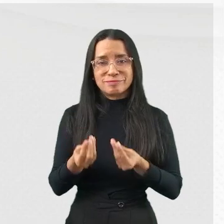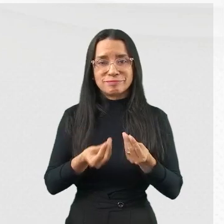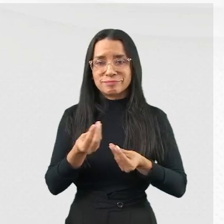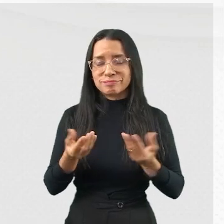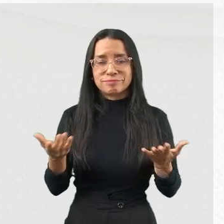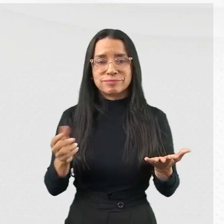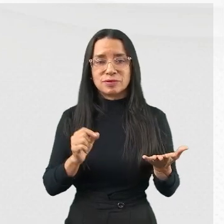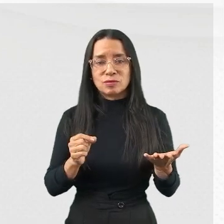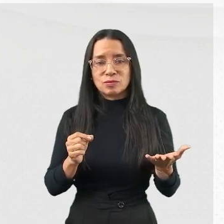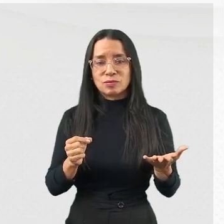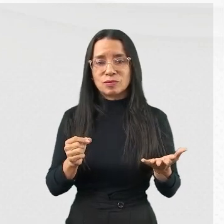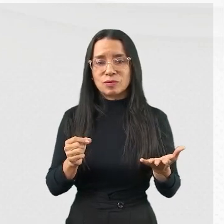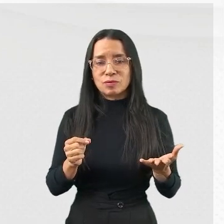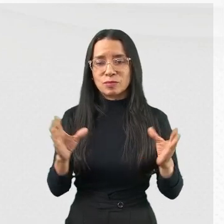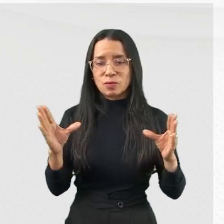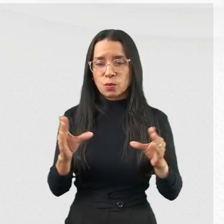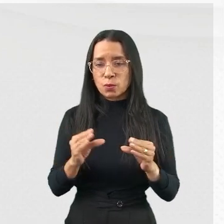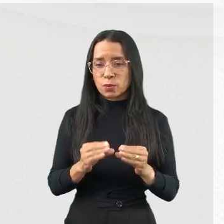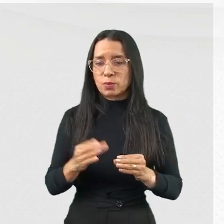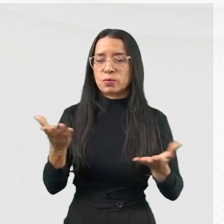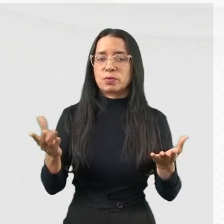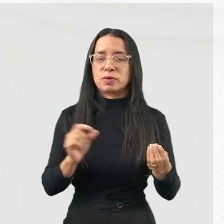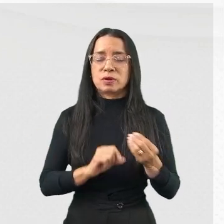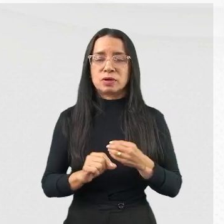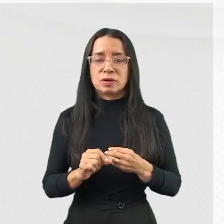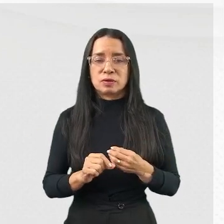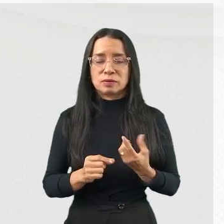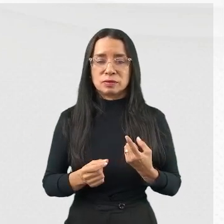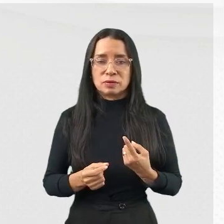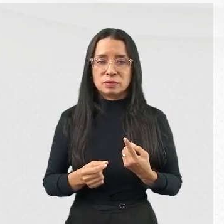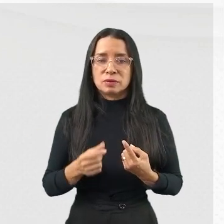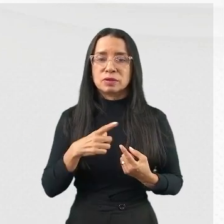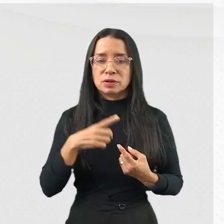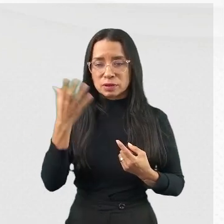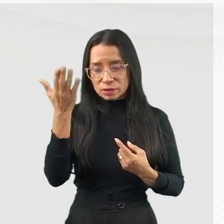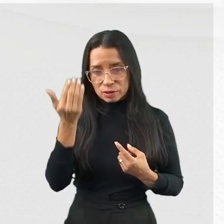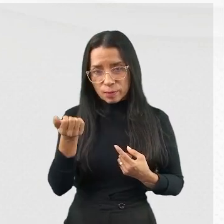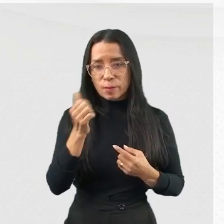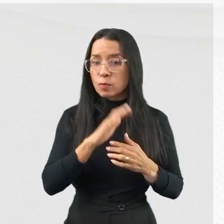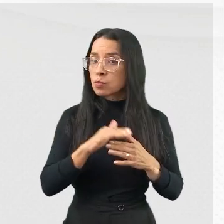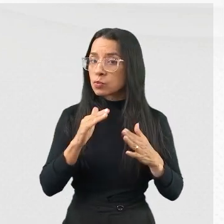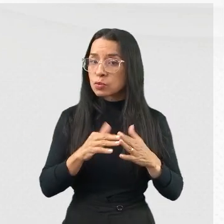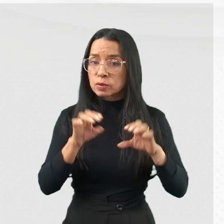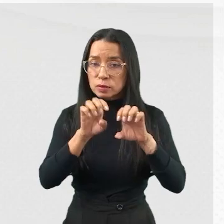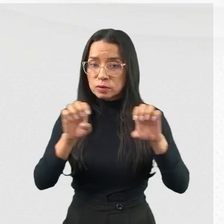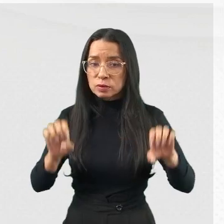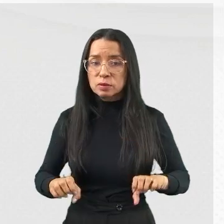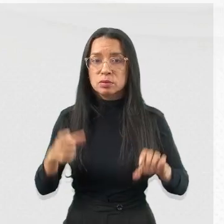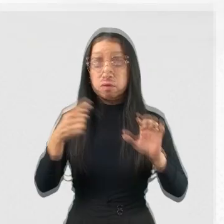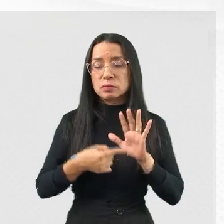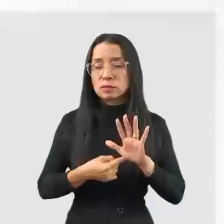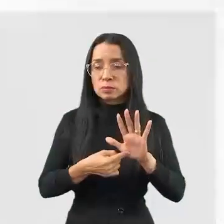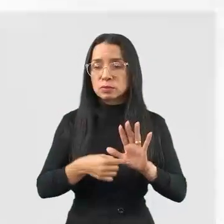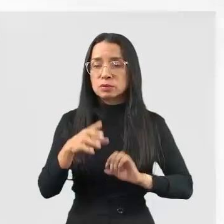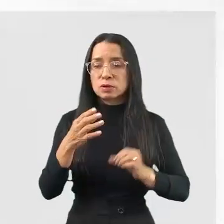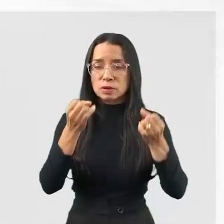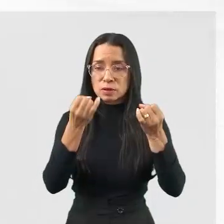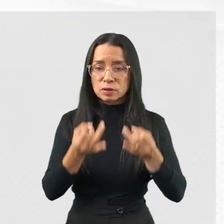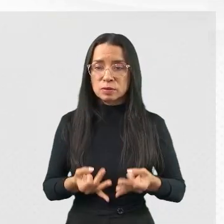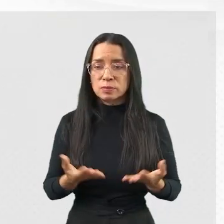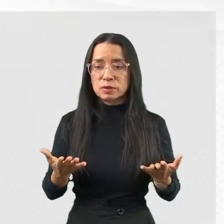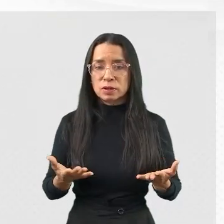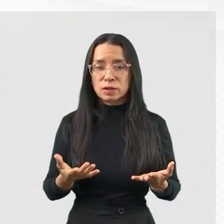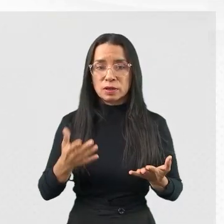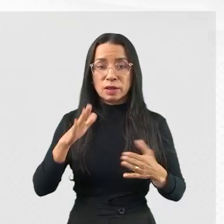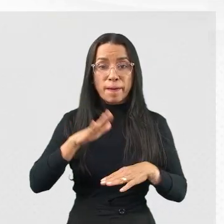estar afiado no mínimo com essas duas, com todas essas expressões que eu botei para vocês. Porque tem além ainda,